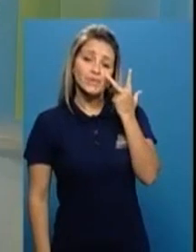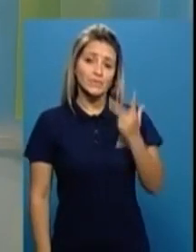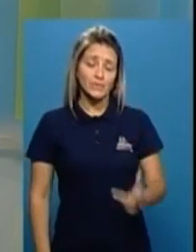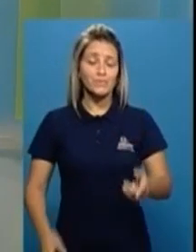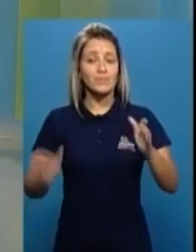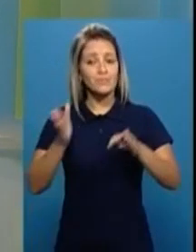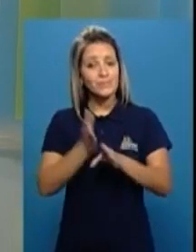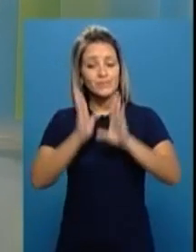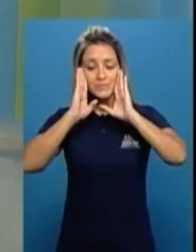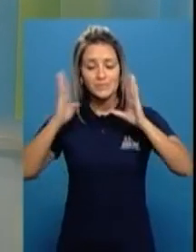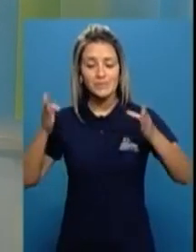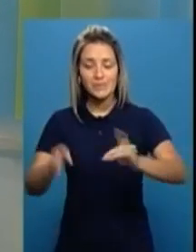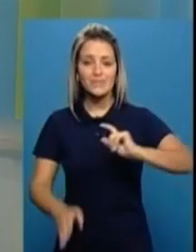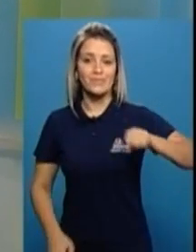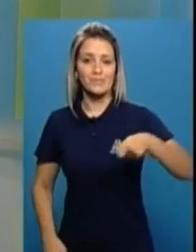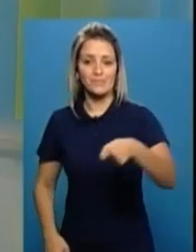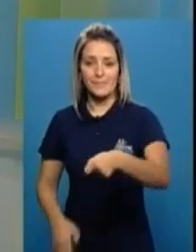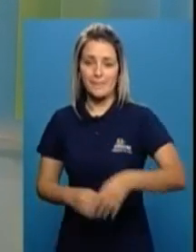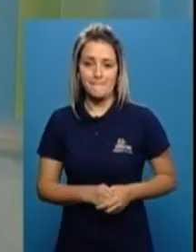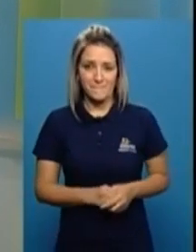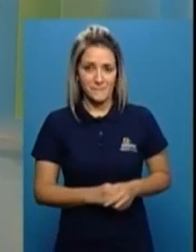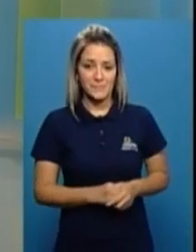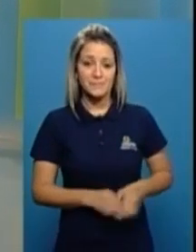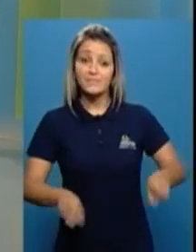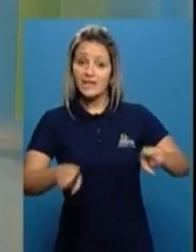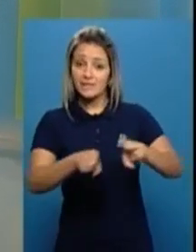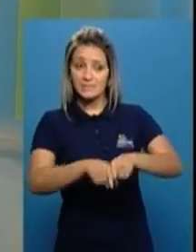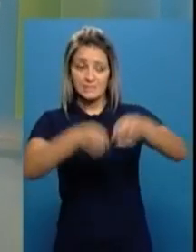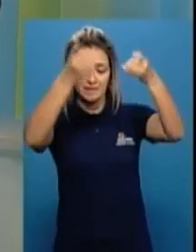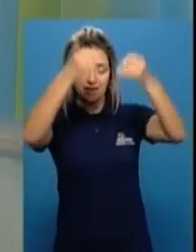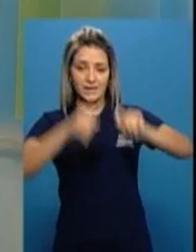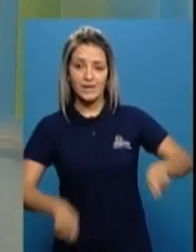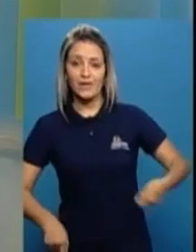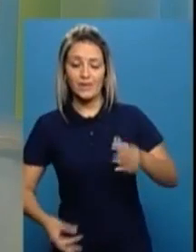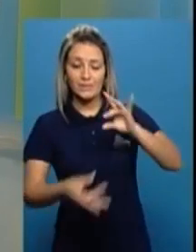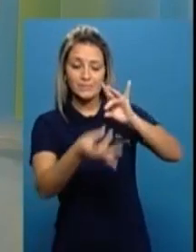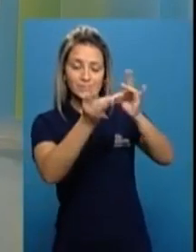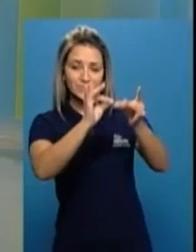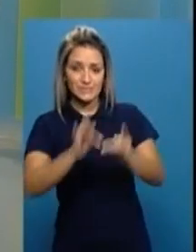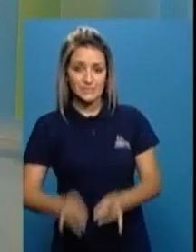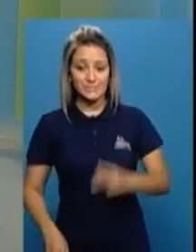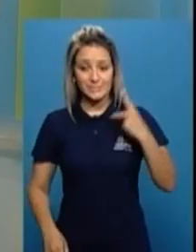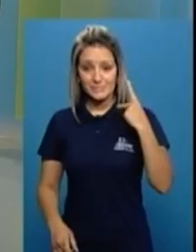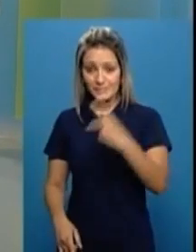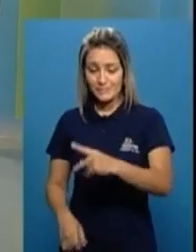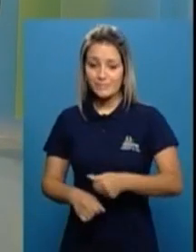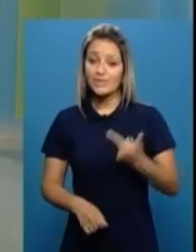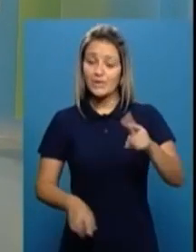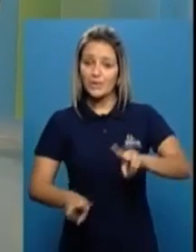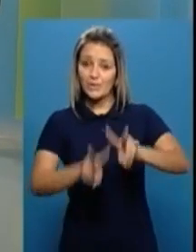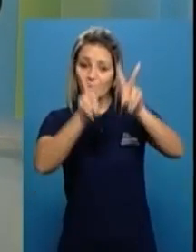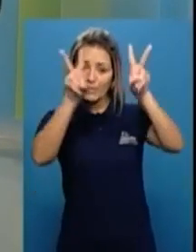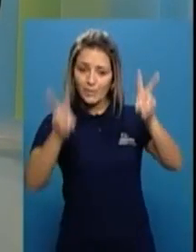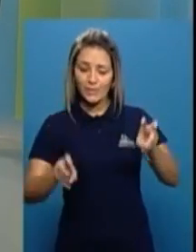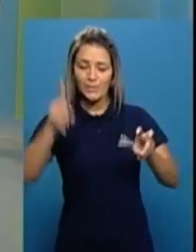enfoque maior nesse tipo de produção. Falaremos também das suas características. Outro tema